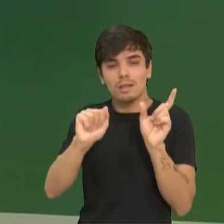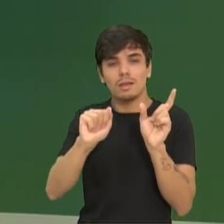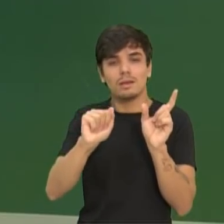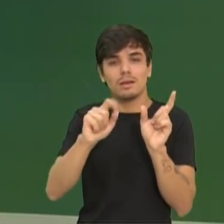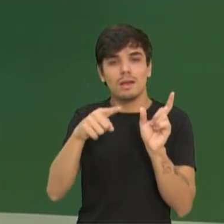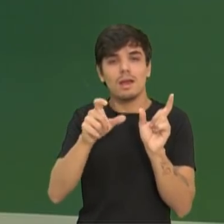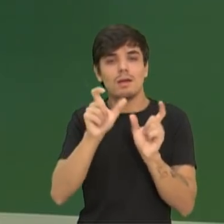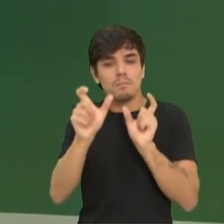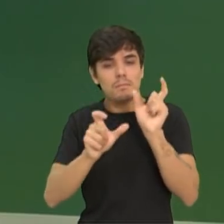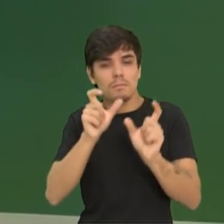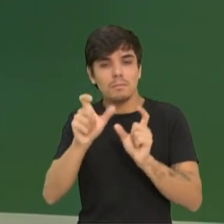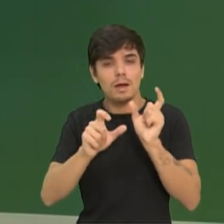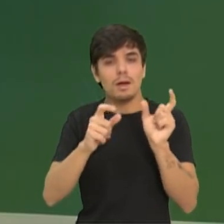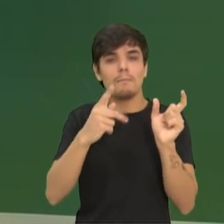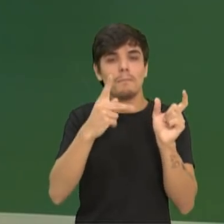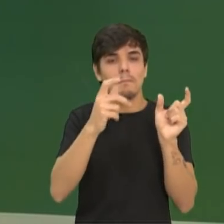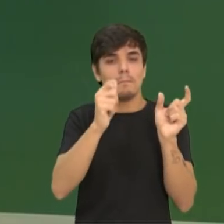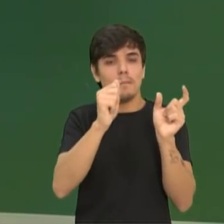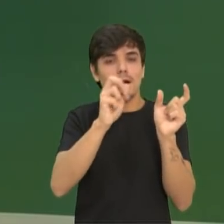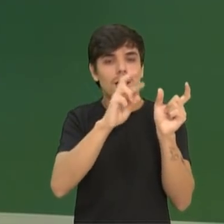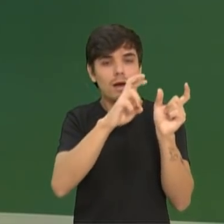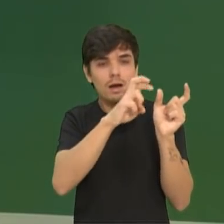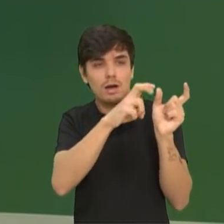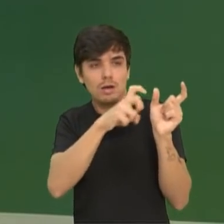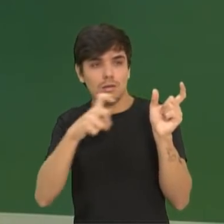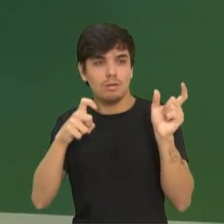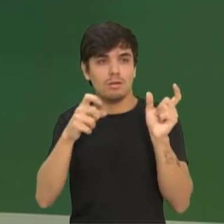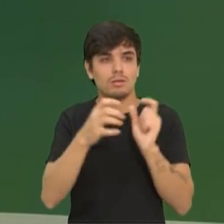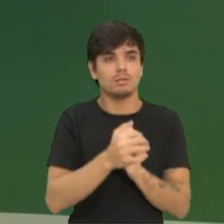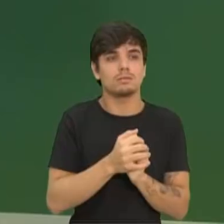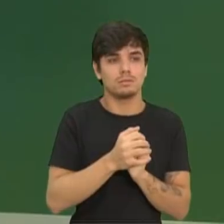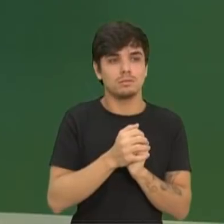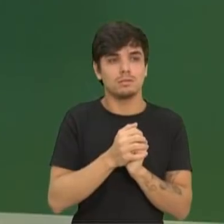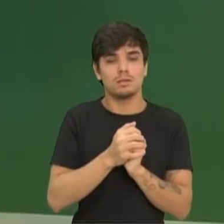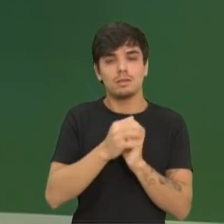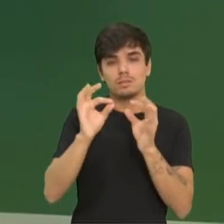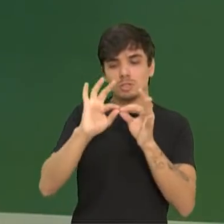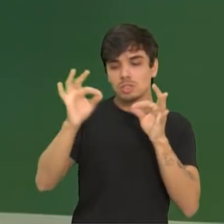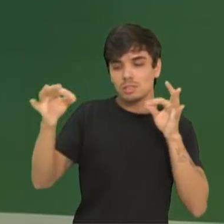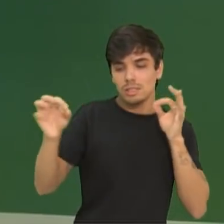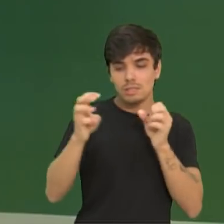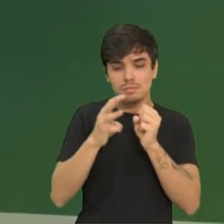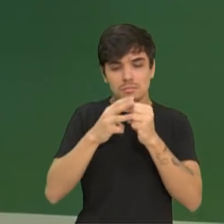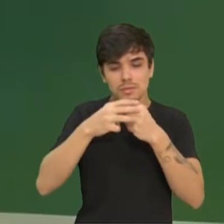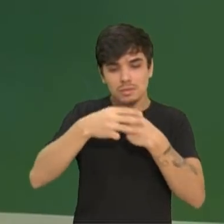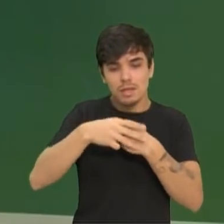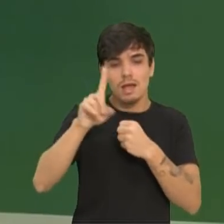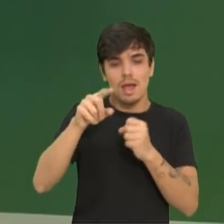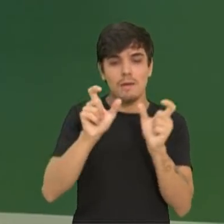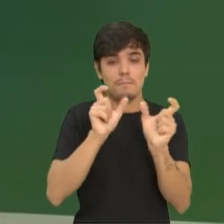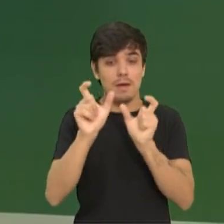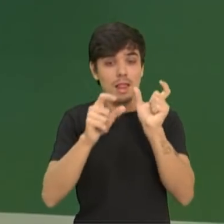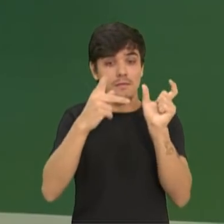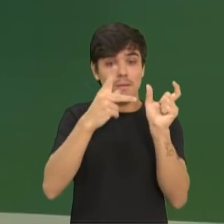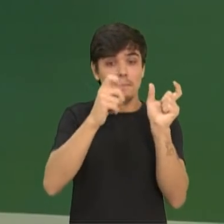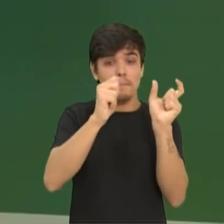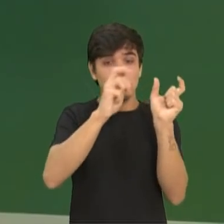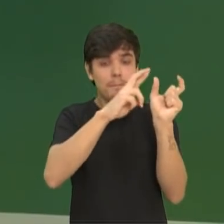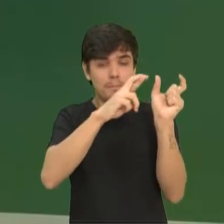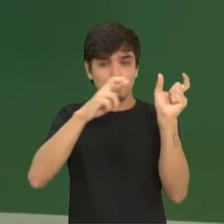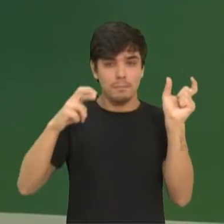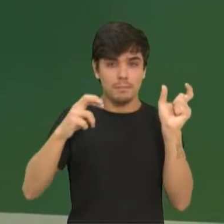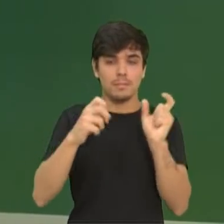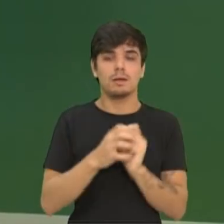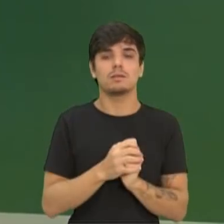são paroxítonas. Veja só, distância, mistérios são paroxítonas, pois a sílaba tônica é